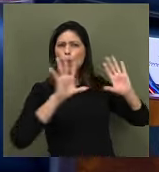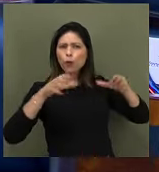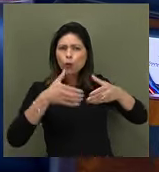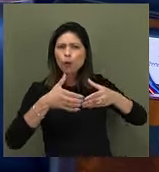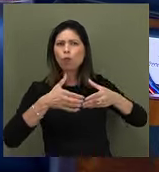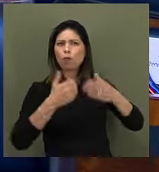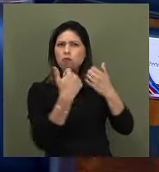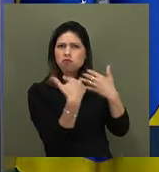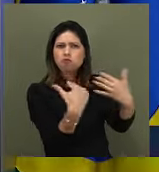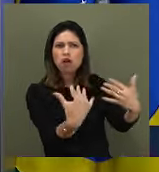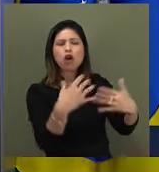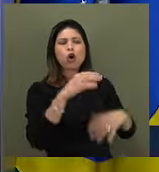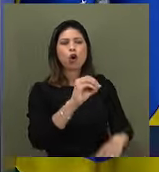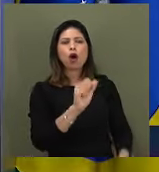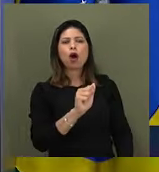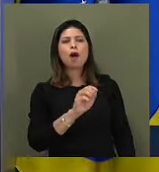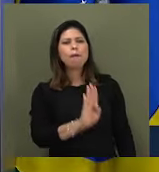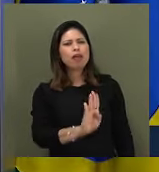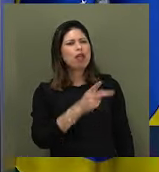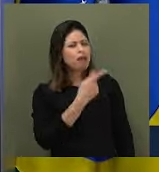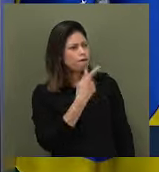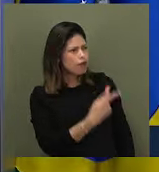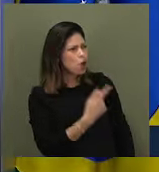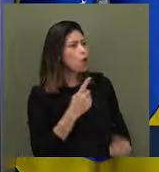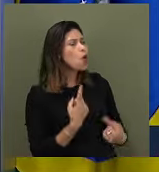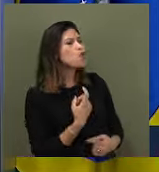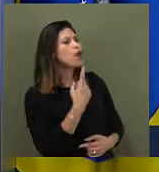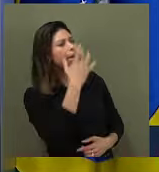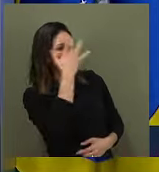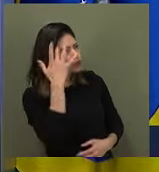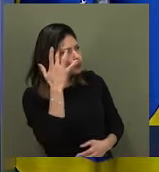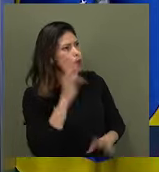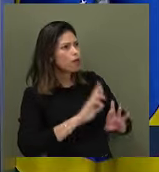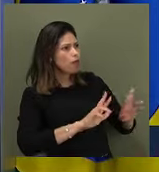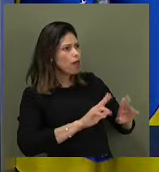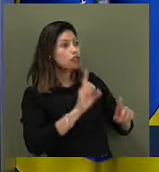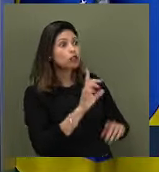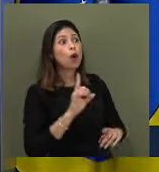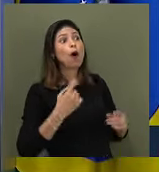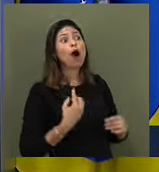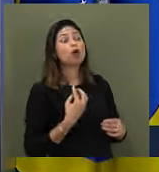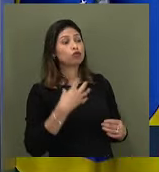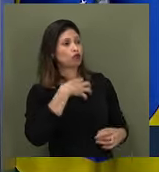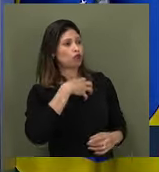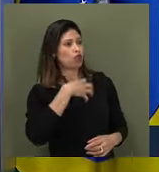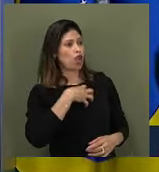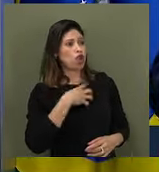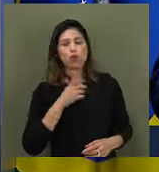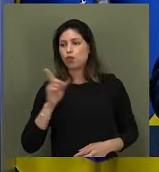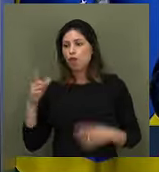quando fez duras Críticas não a pessoa mas a conduta do ministro Moraes que negou a sustentação